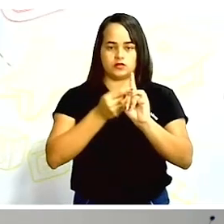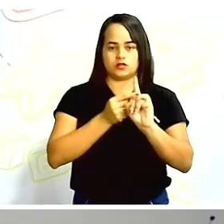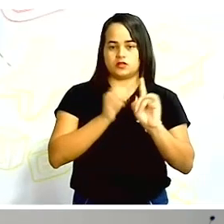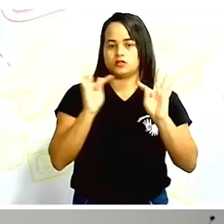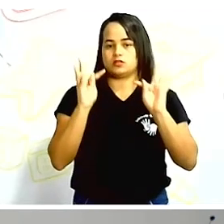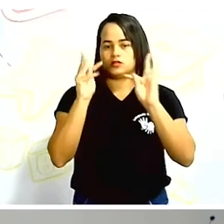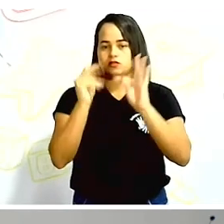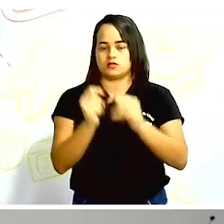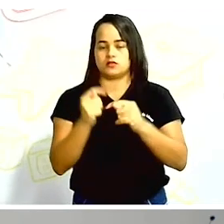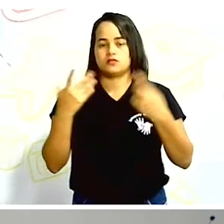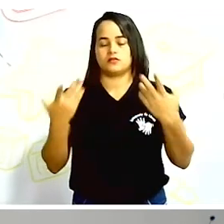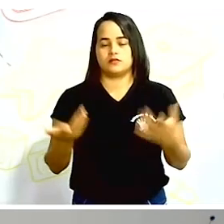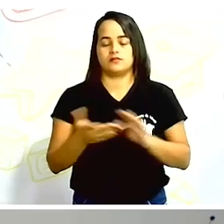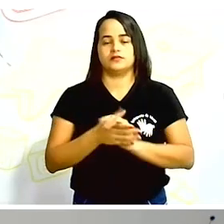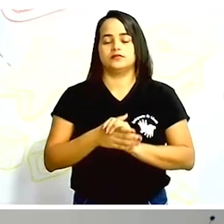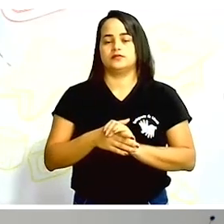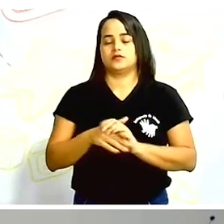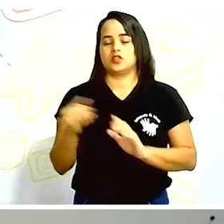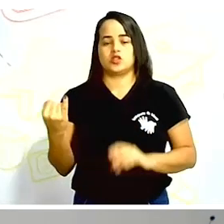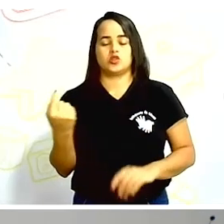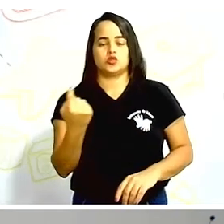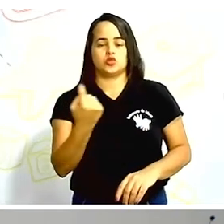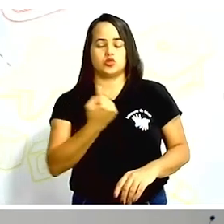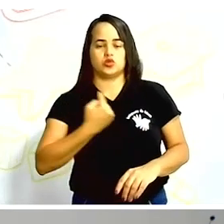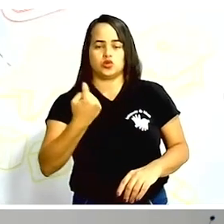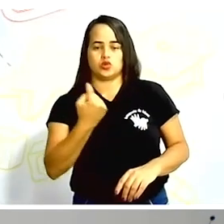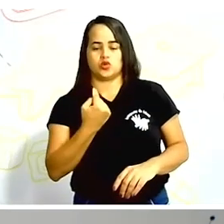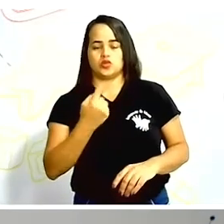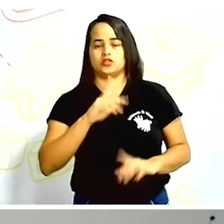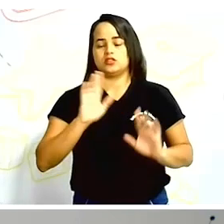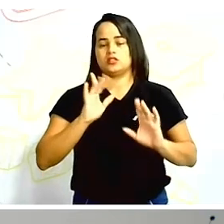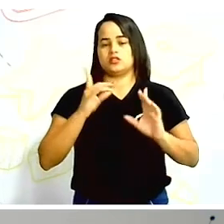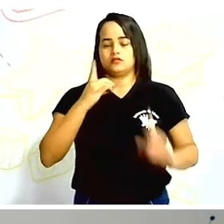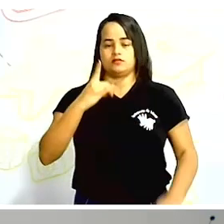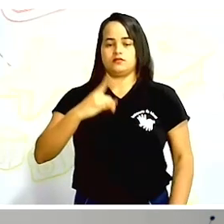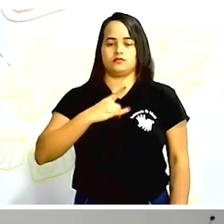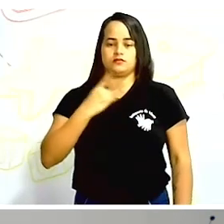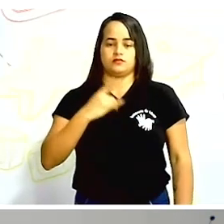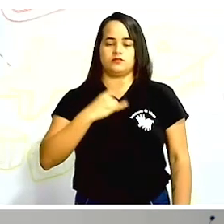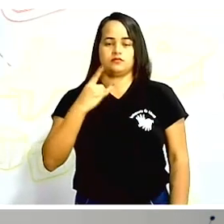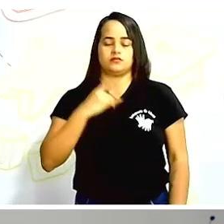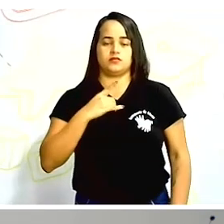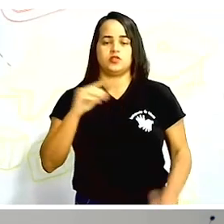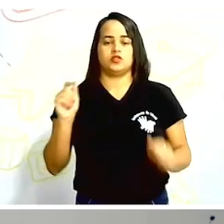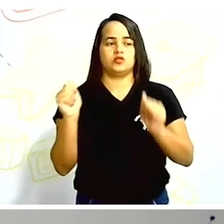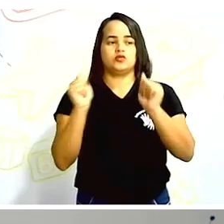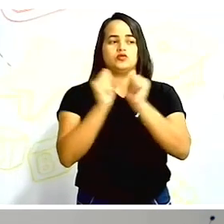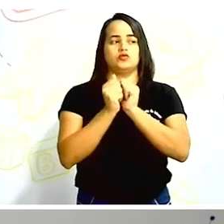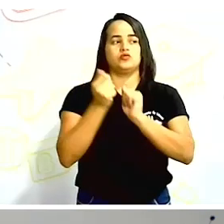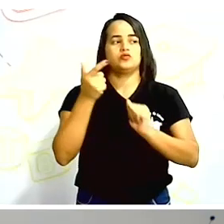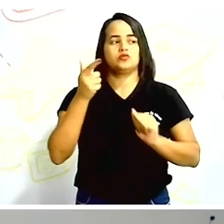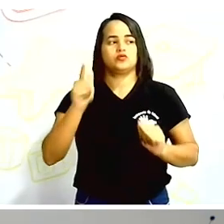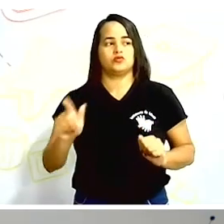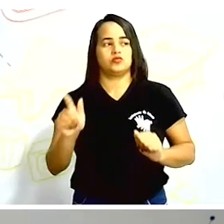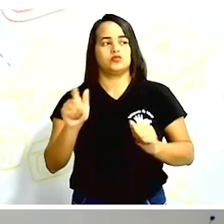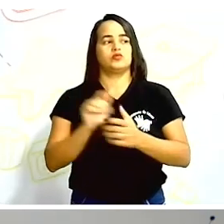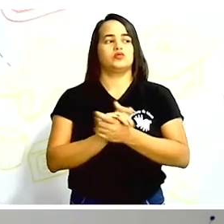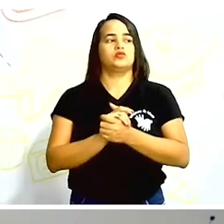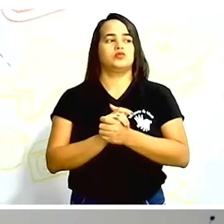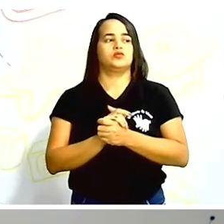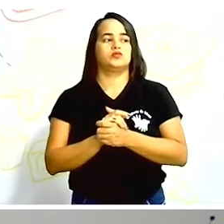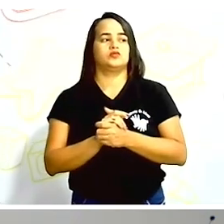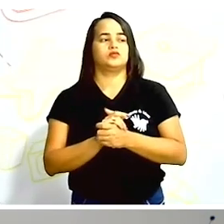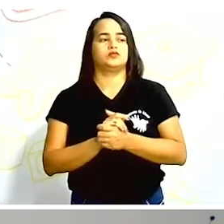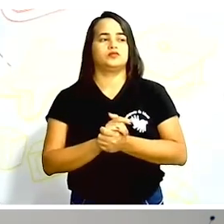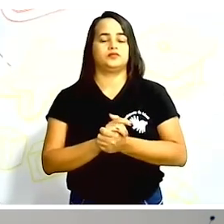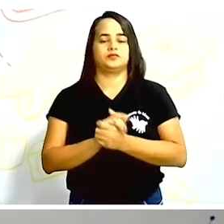a progesterona ela não atua sozinha. Ela vai atuar também junto com o estrógeno, que é outro hormônio que a gente vai ver a seguir,